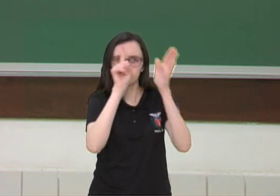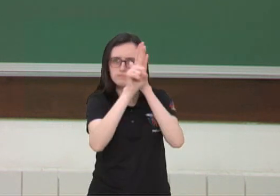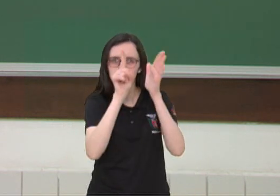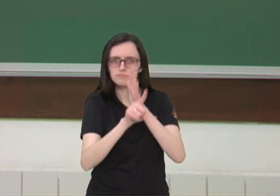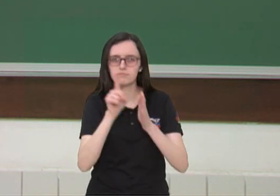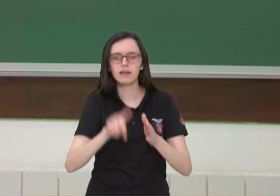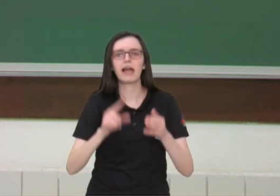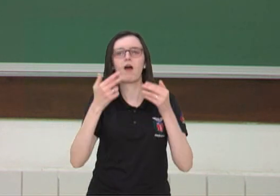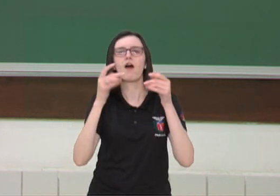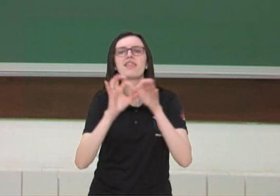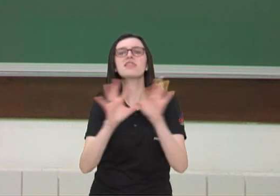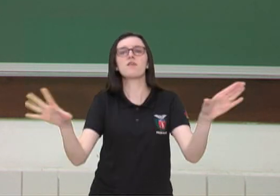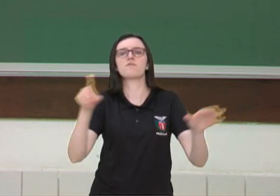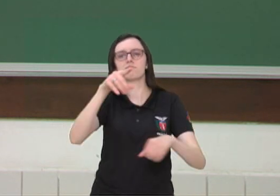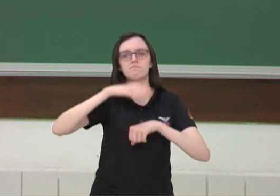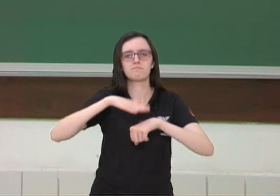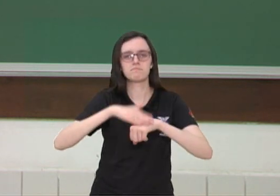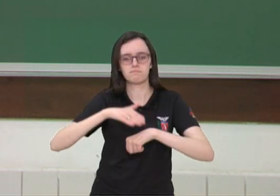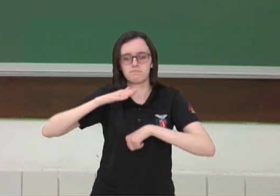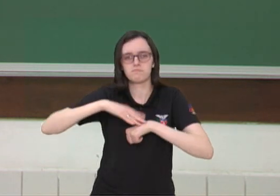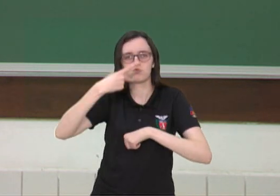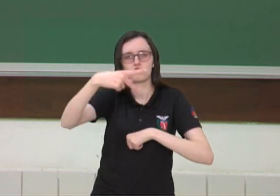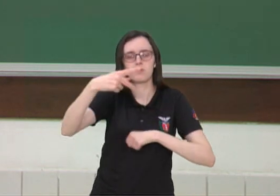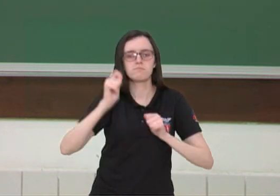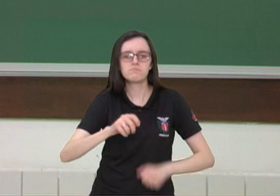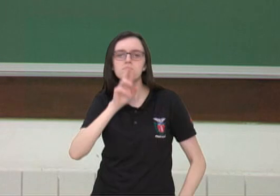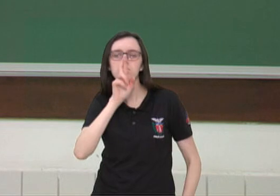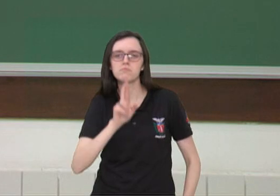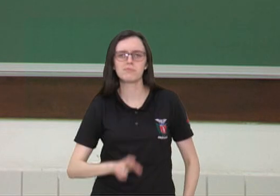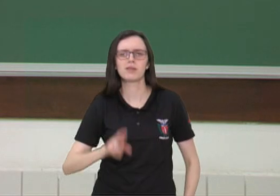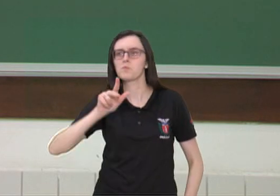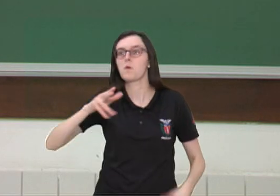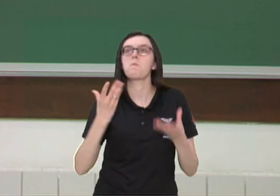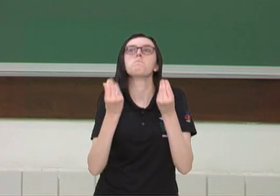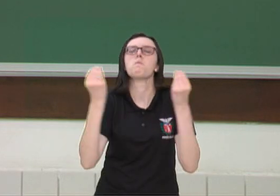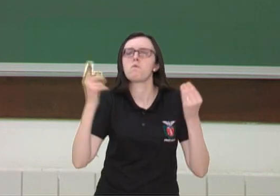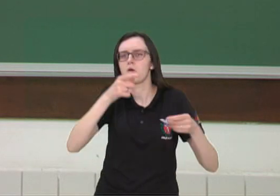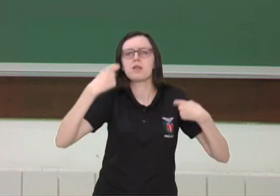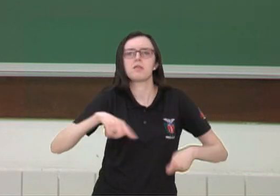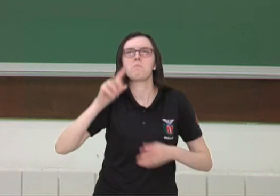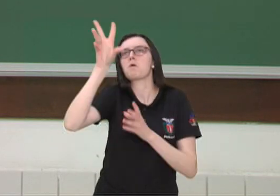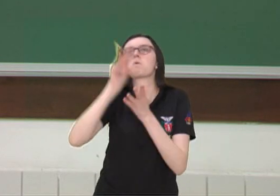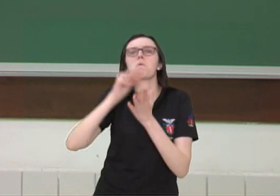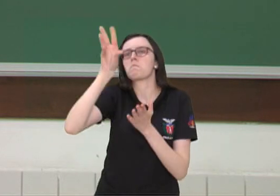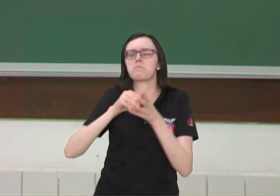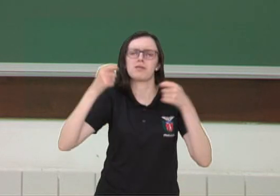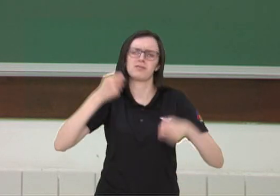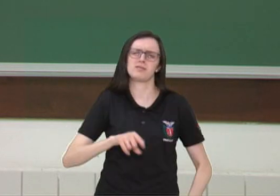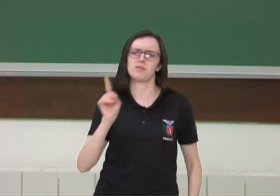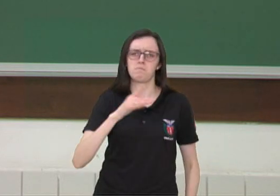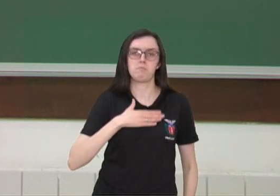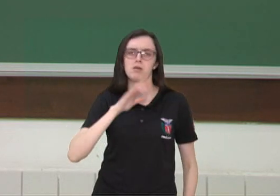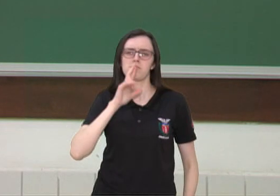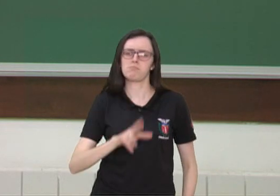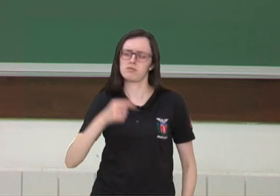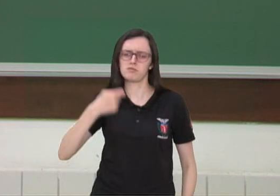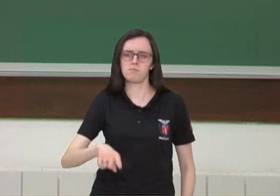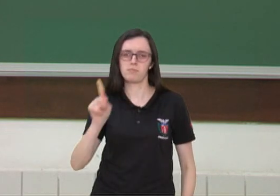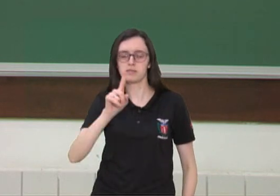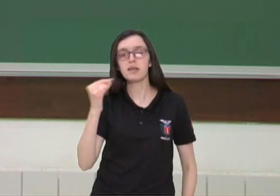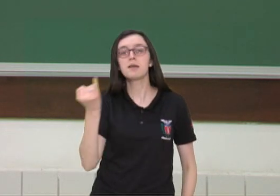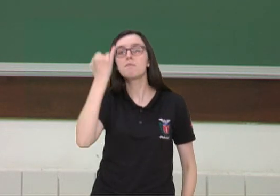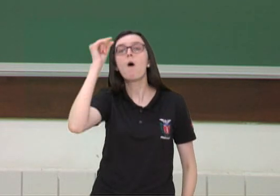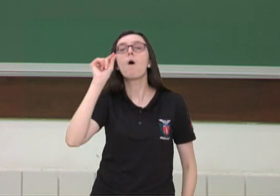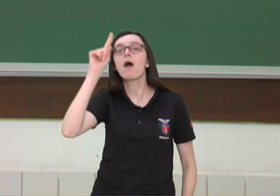que são abertas, que são mais subjetivas, não há muito ali, não precisa vocês copiarem a minha resposta, desde que